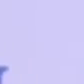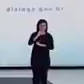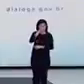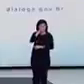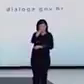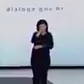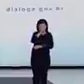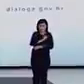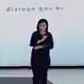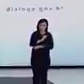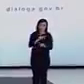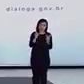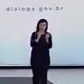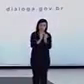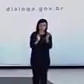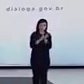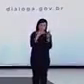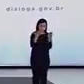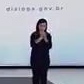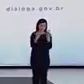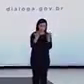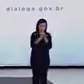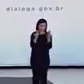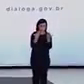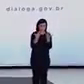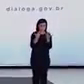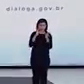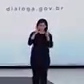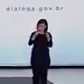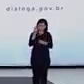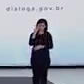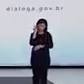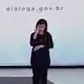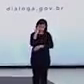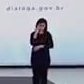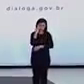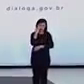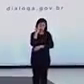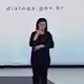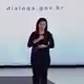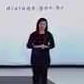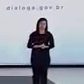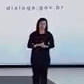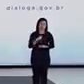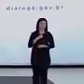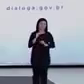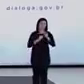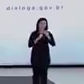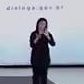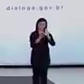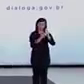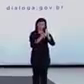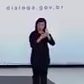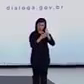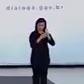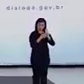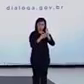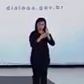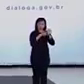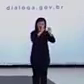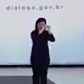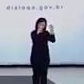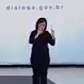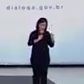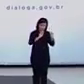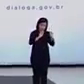pobreza. Vamos lá, sortear a nossa... Todo mundo entendeu, né? Que tem as propostas da rede, todo